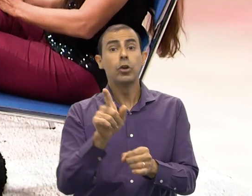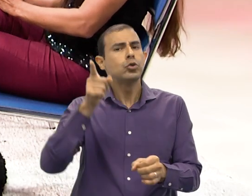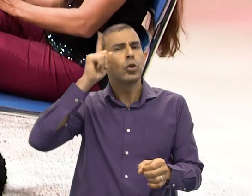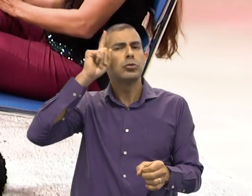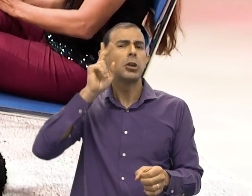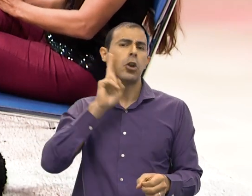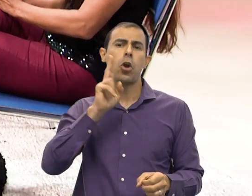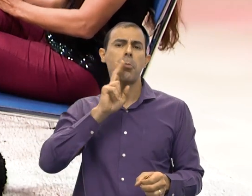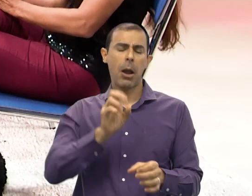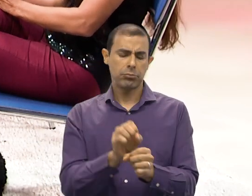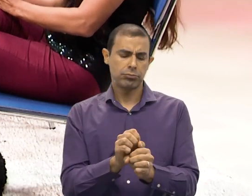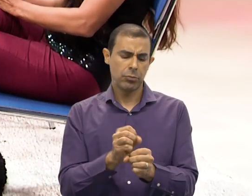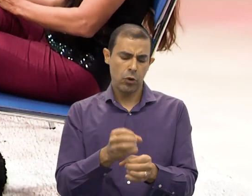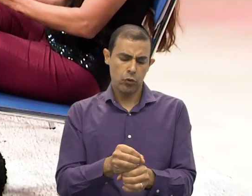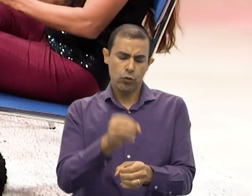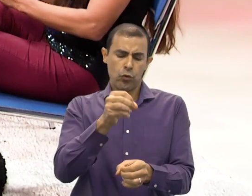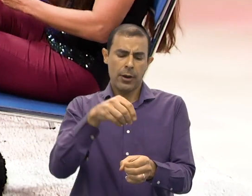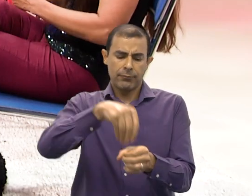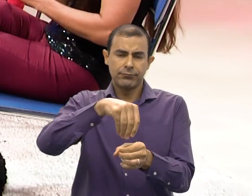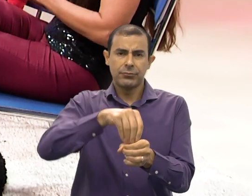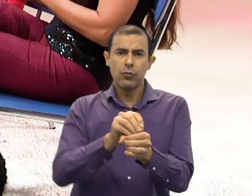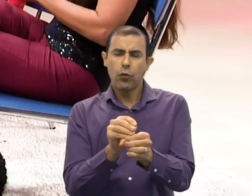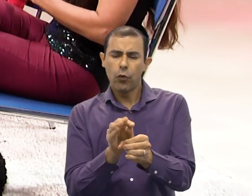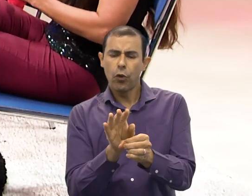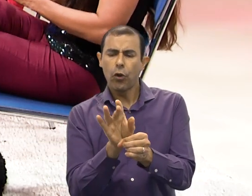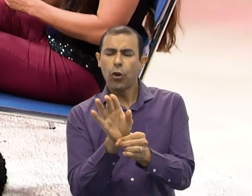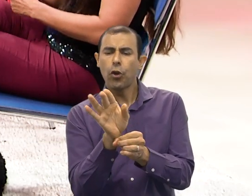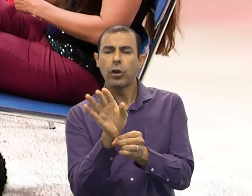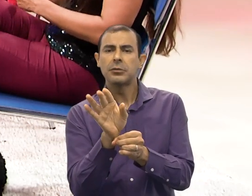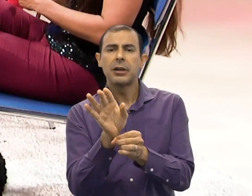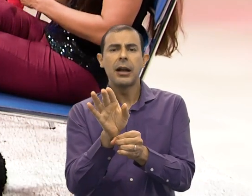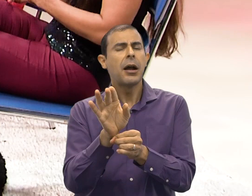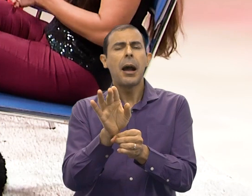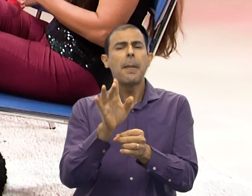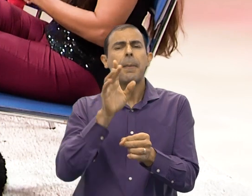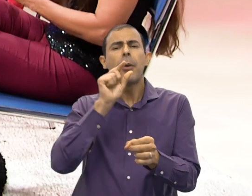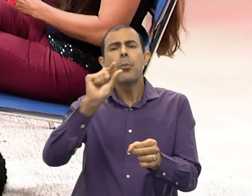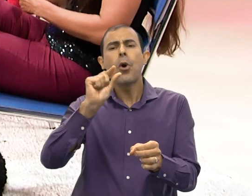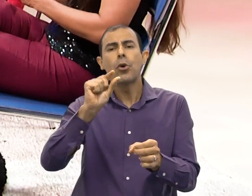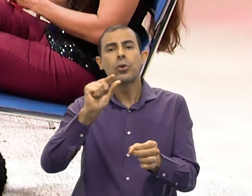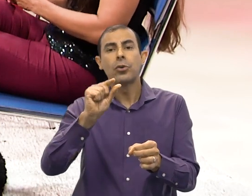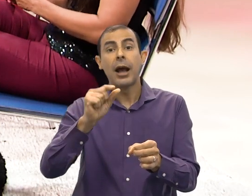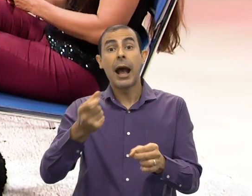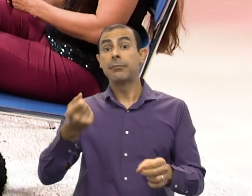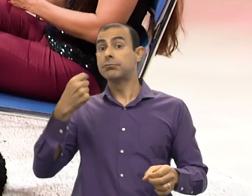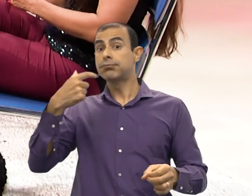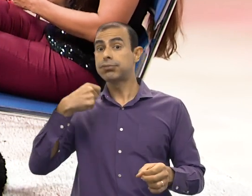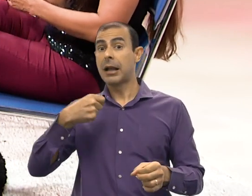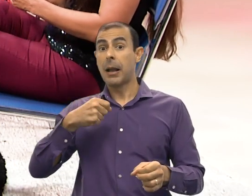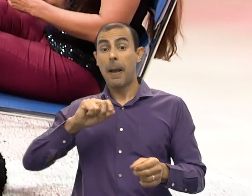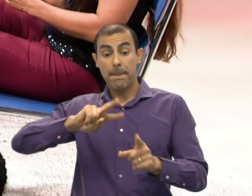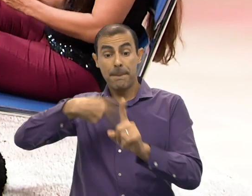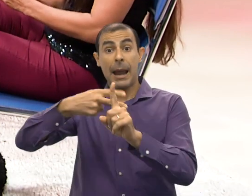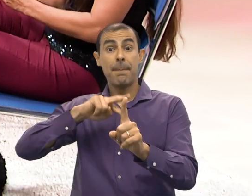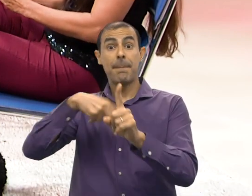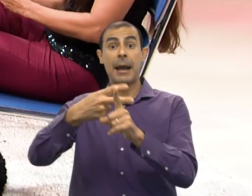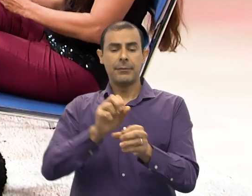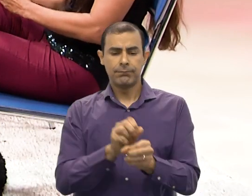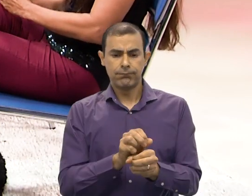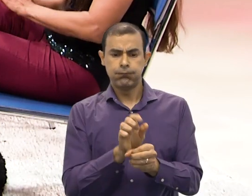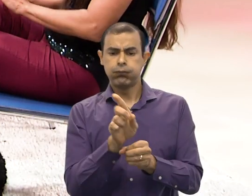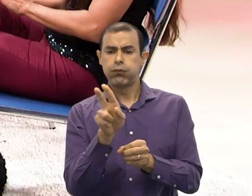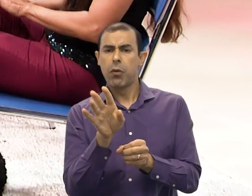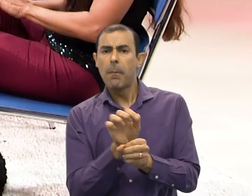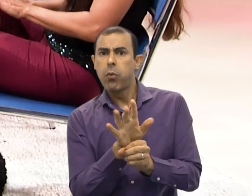corpo está acostumado a trabalhar, a fazer isso a 10 por hora. Aí você acelera ele para 20, para 30, 40, então ele dá uma sensação de